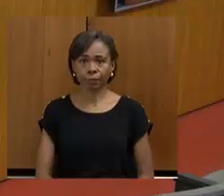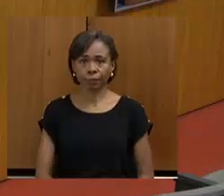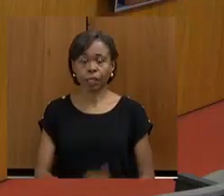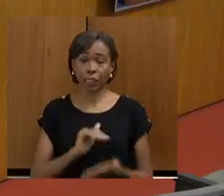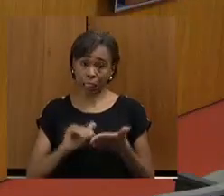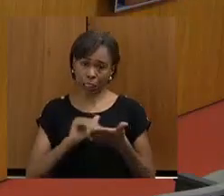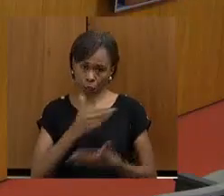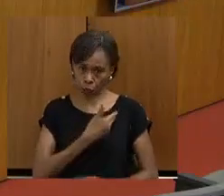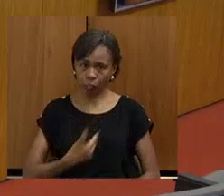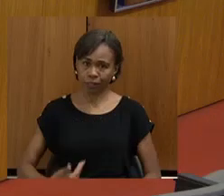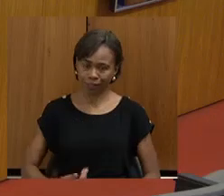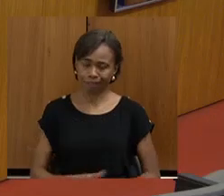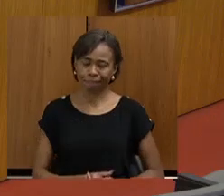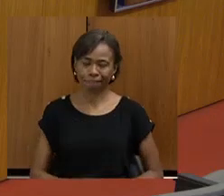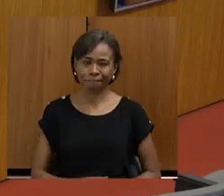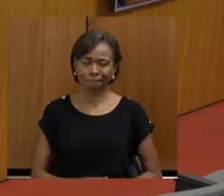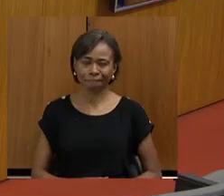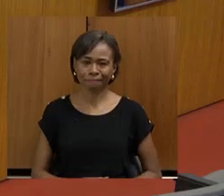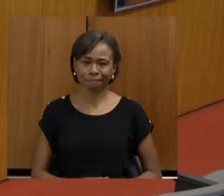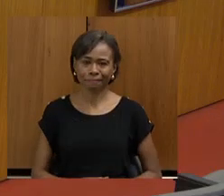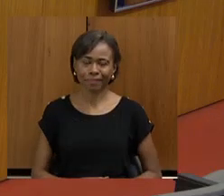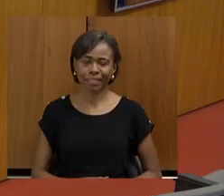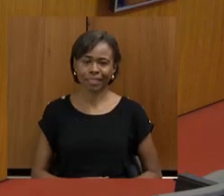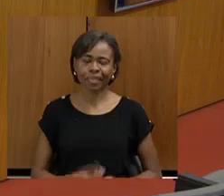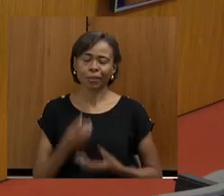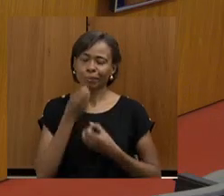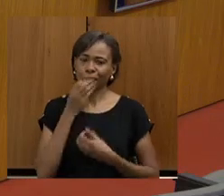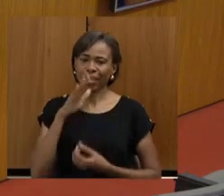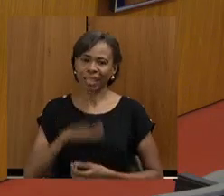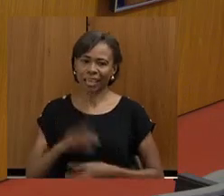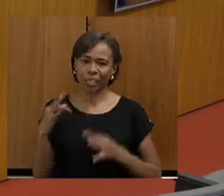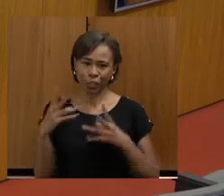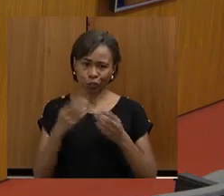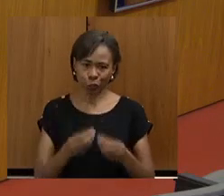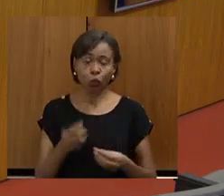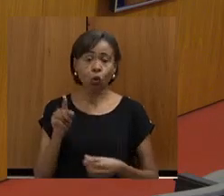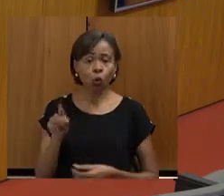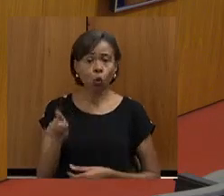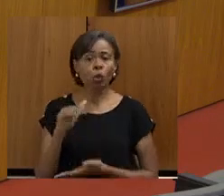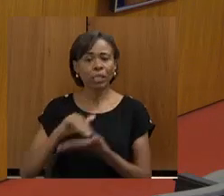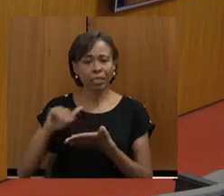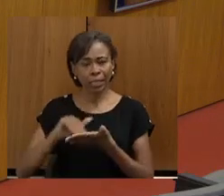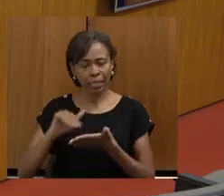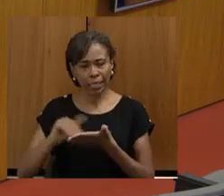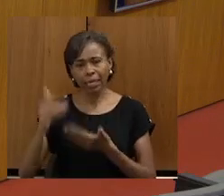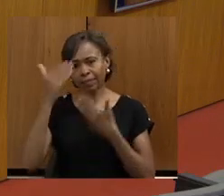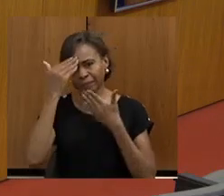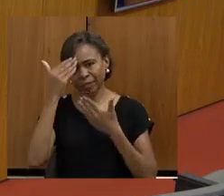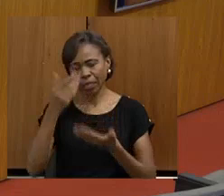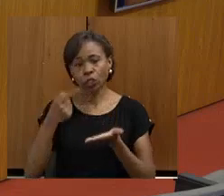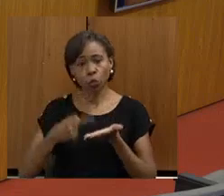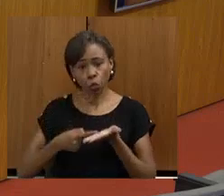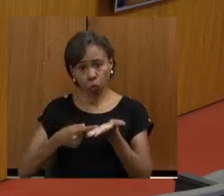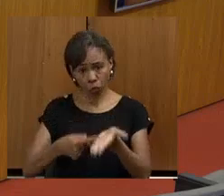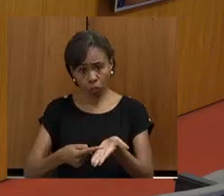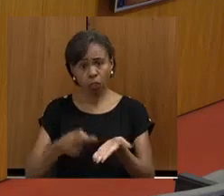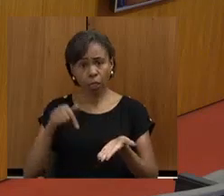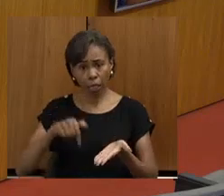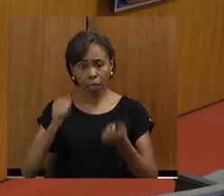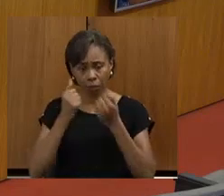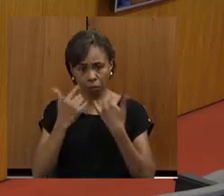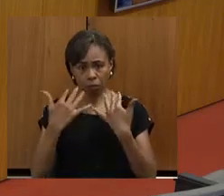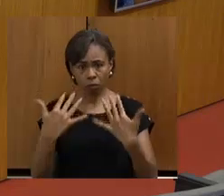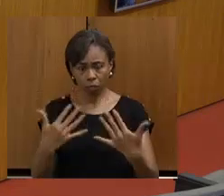Boa tarde a todos, a todas. A Secretaria de Estado de Educação agradece pelo convite de participar dessa audiência, dessa